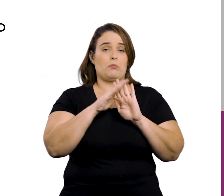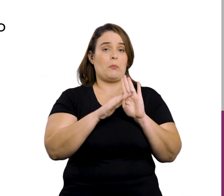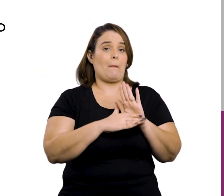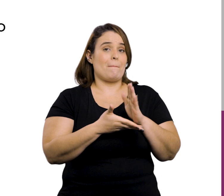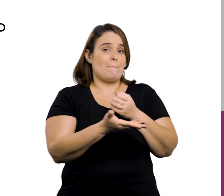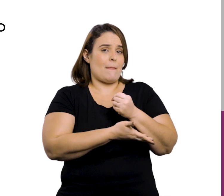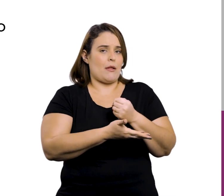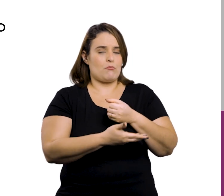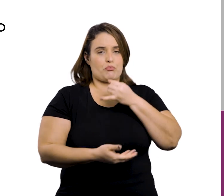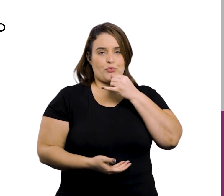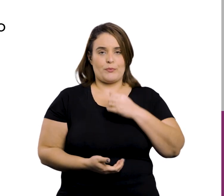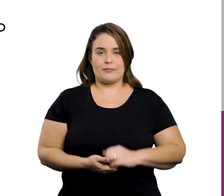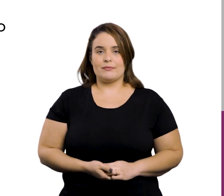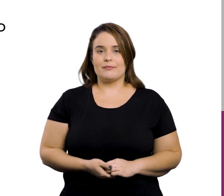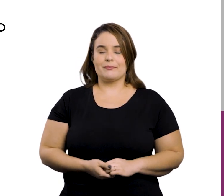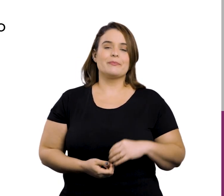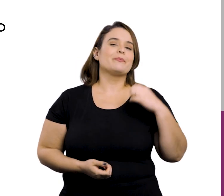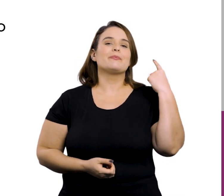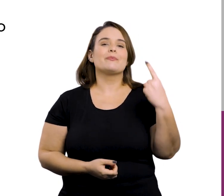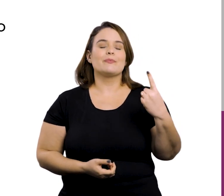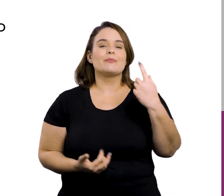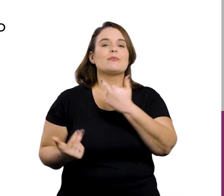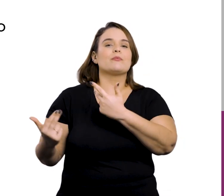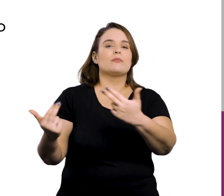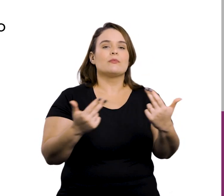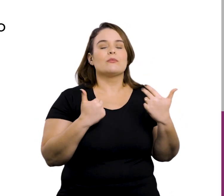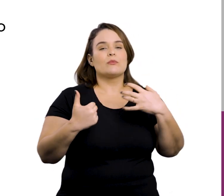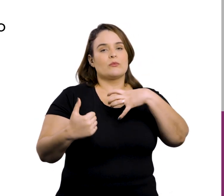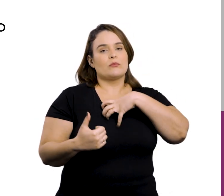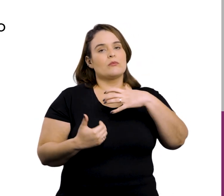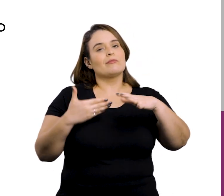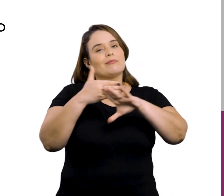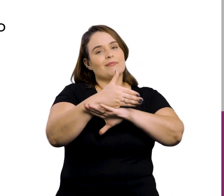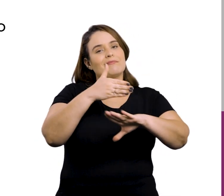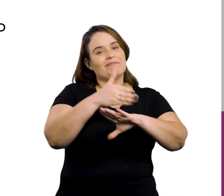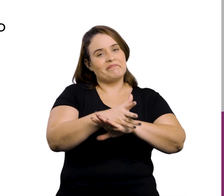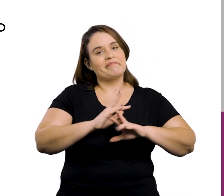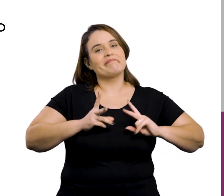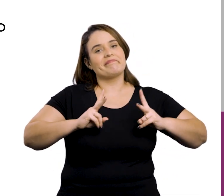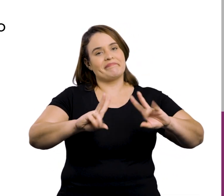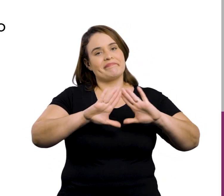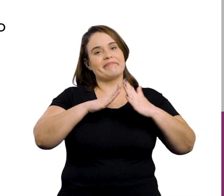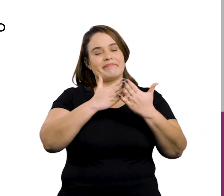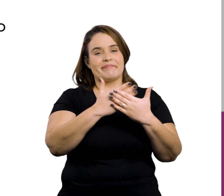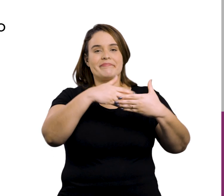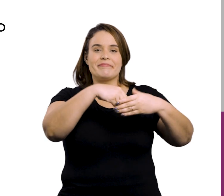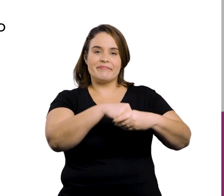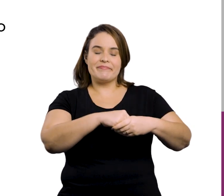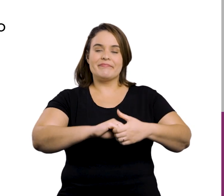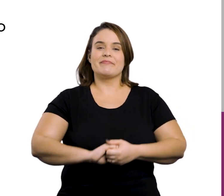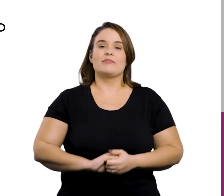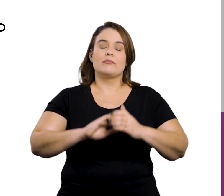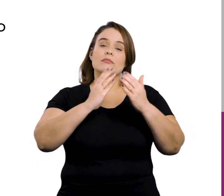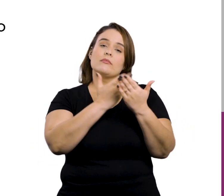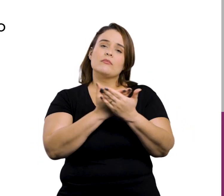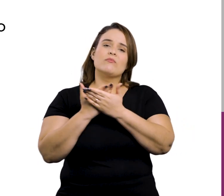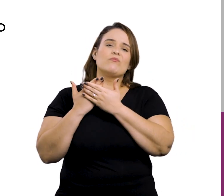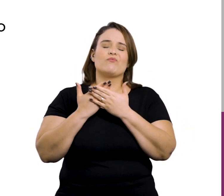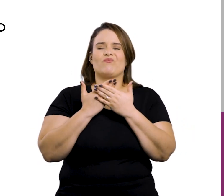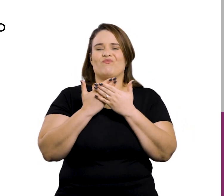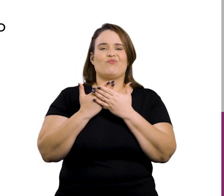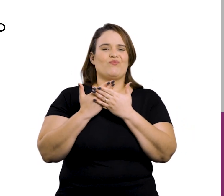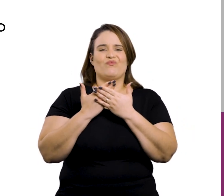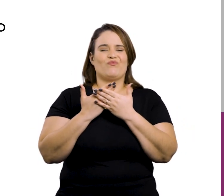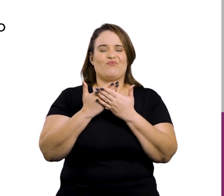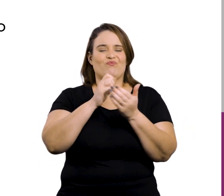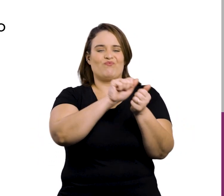tais como 1. Igualdade de condições para o acesso e permanência na escola. Quando estudantes não se adaptam ao